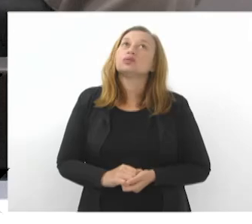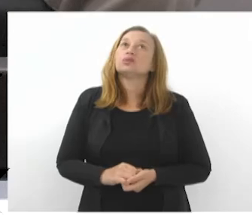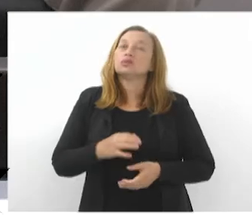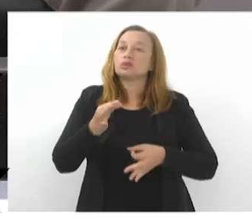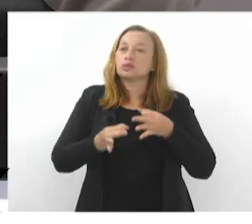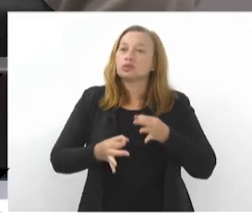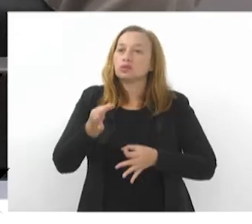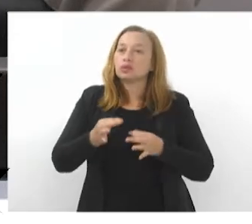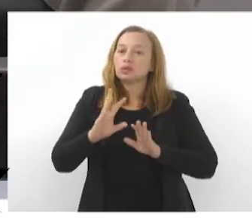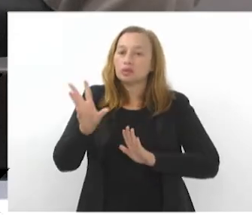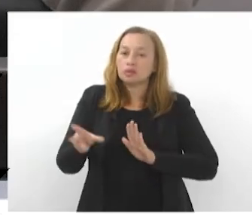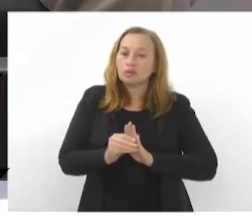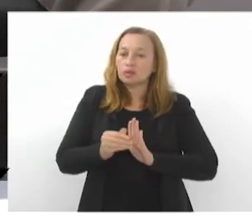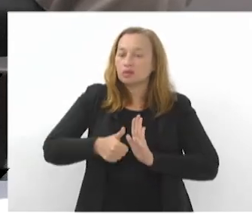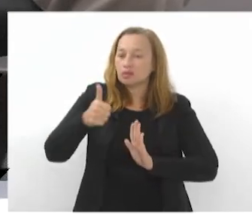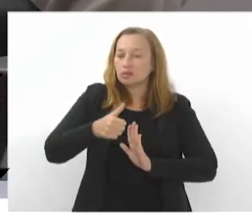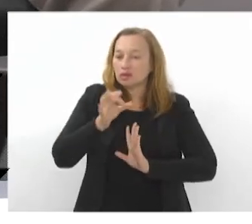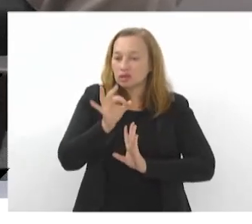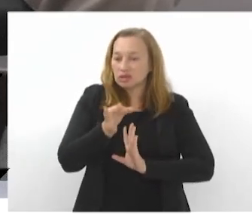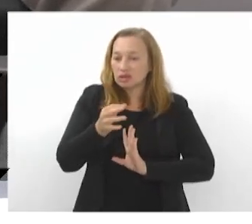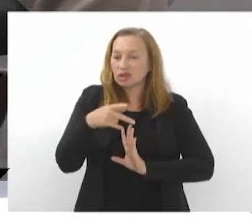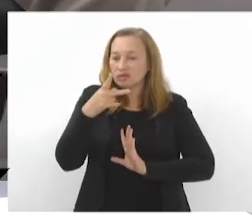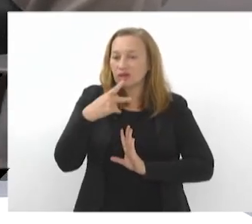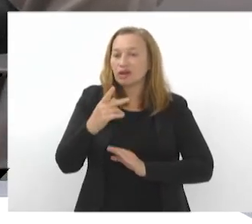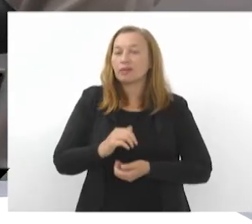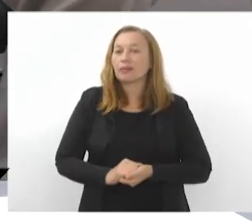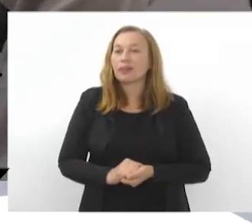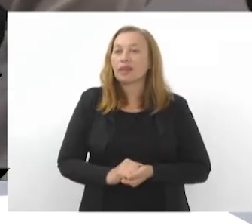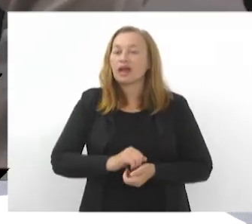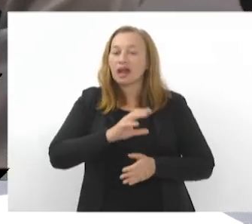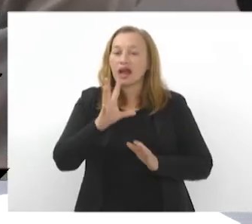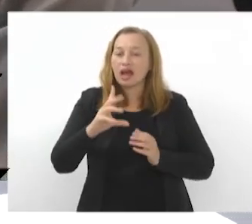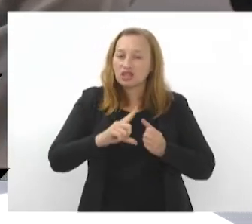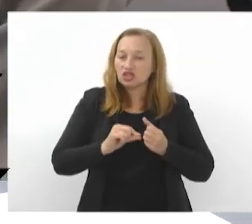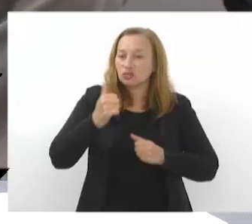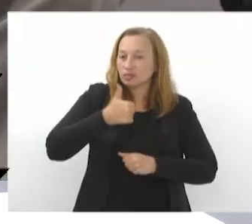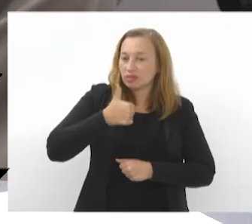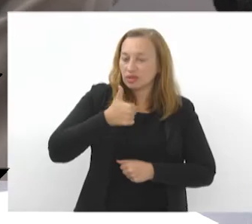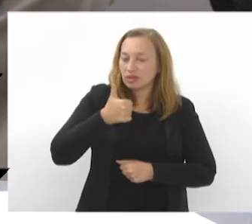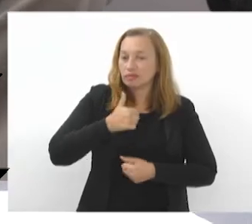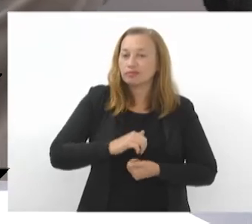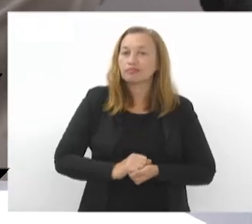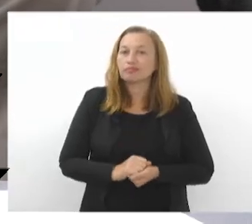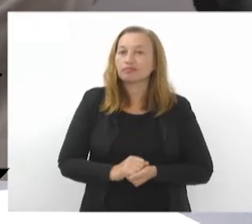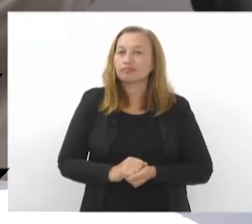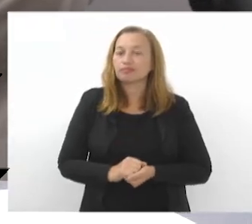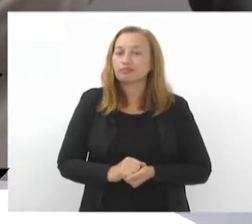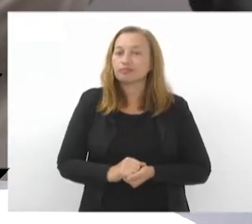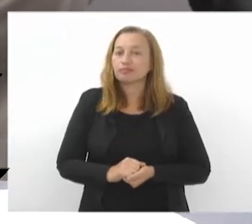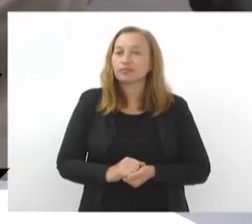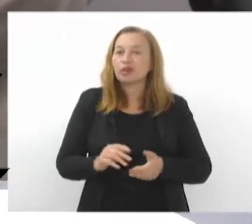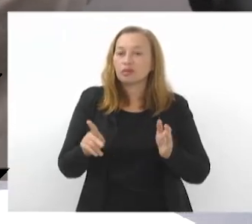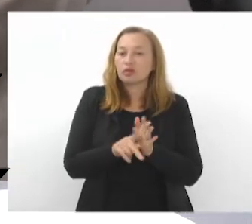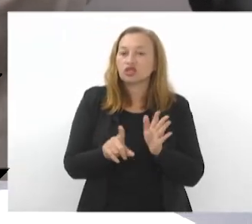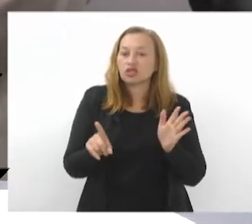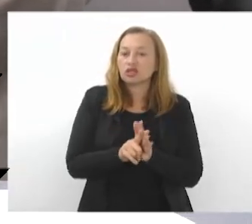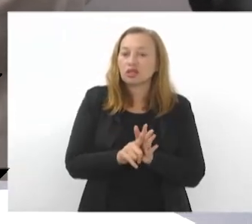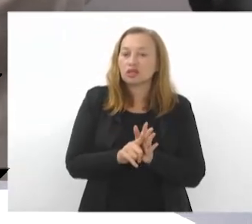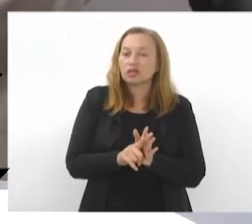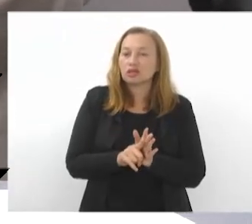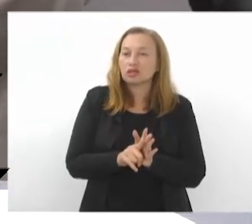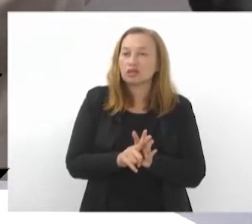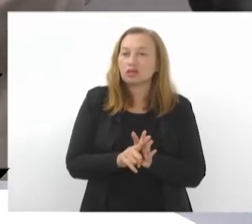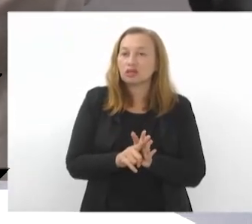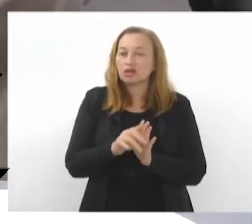absolutamente corretiva, porque ele bota, artigo 1º, o projeto de lei passa a ter a